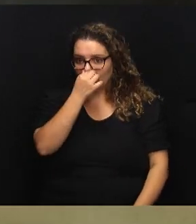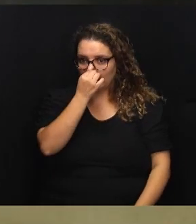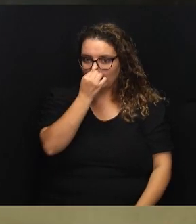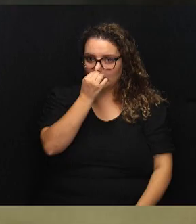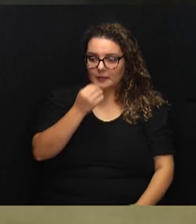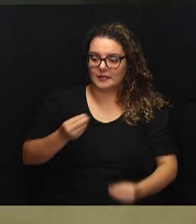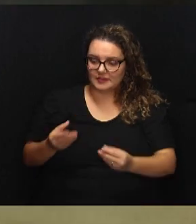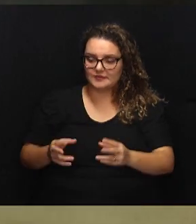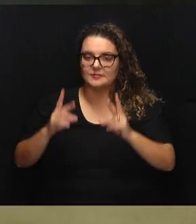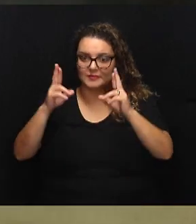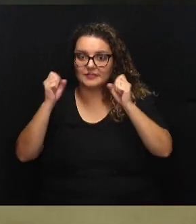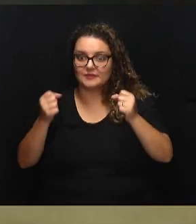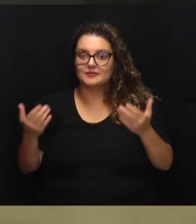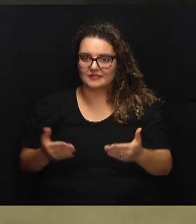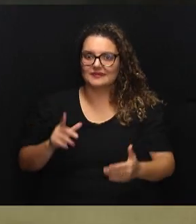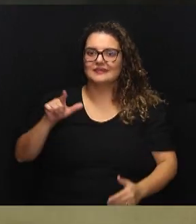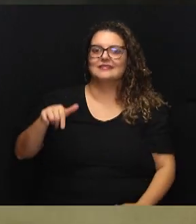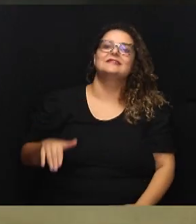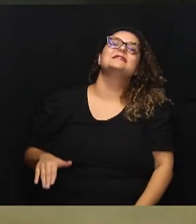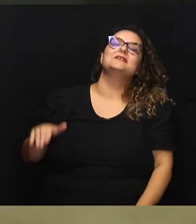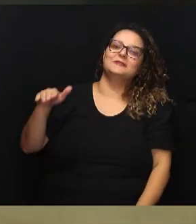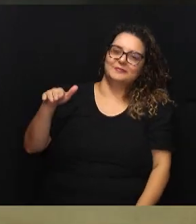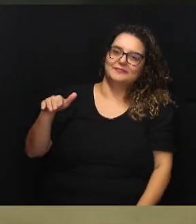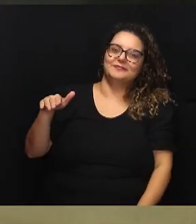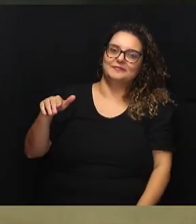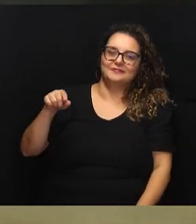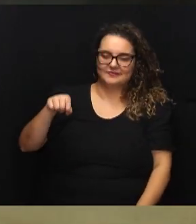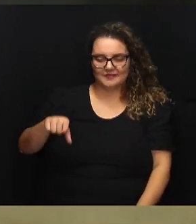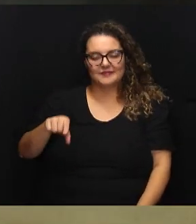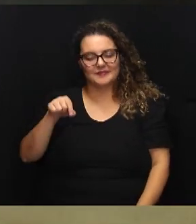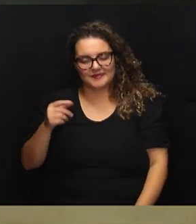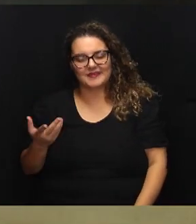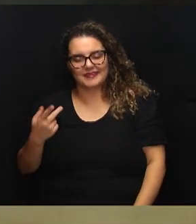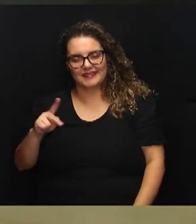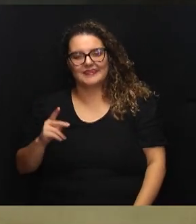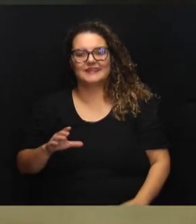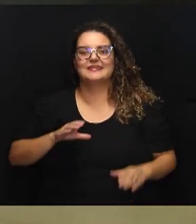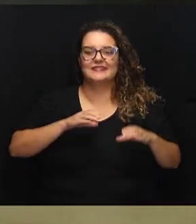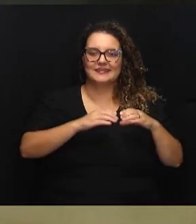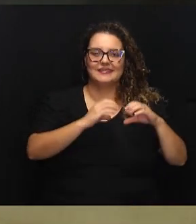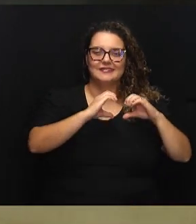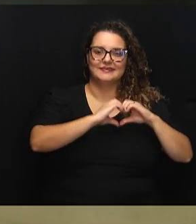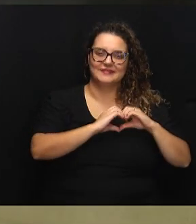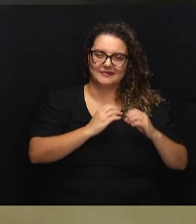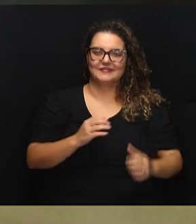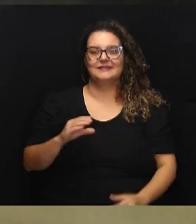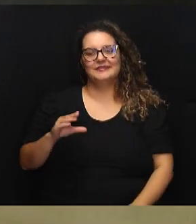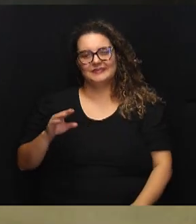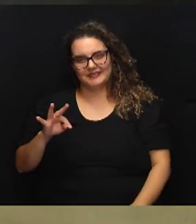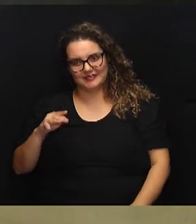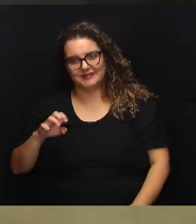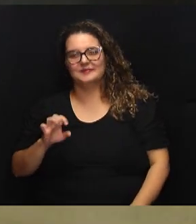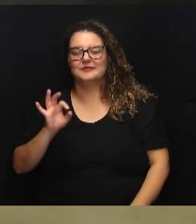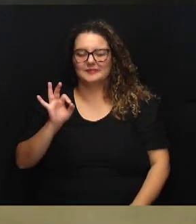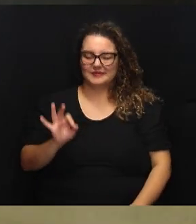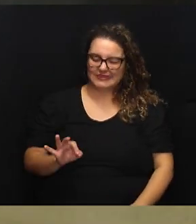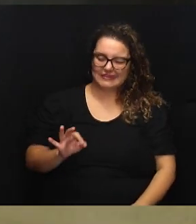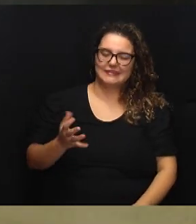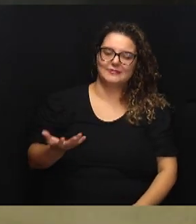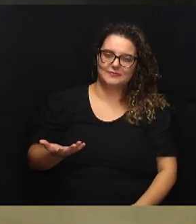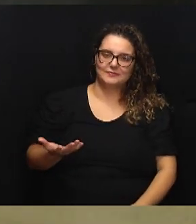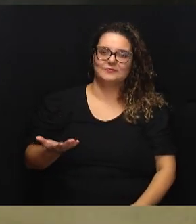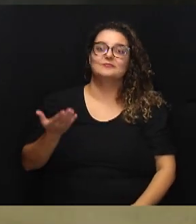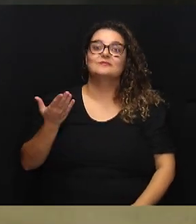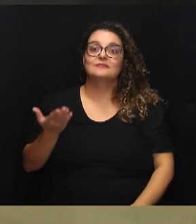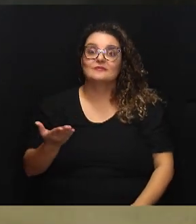para você torcer hoje, mas depois quando você crescer, aí você escolhe o seu time de futebol do coração. É mais assertivo, assim, que aí você